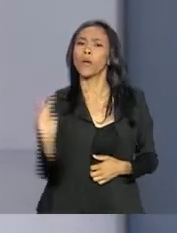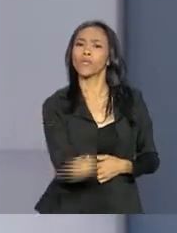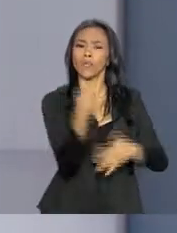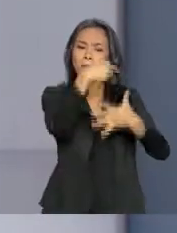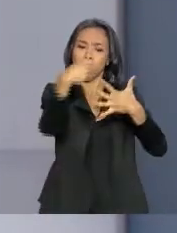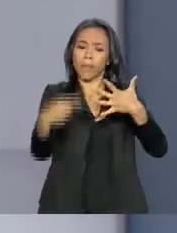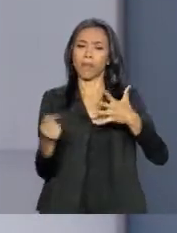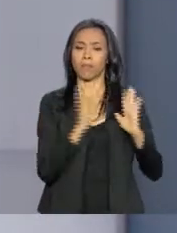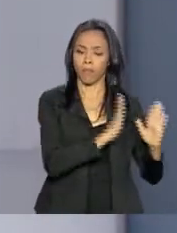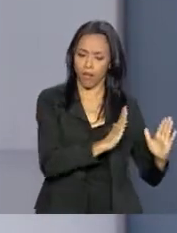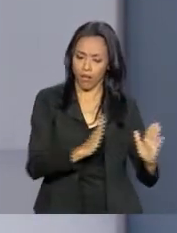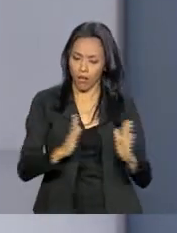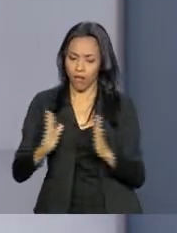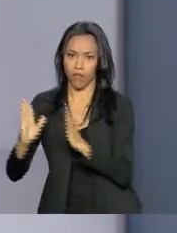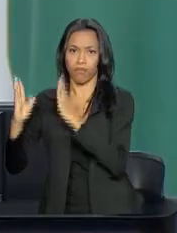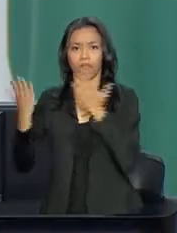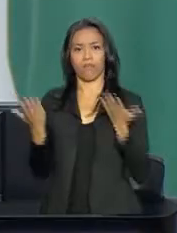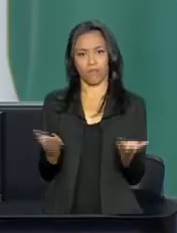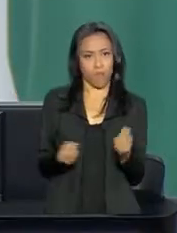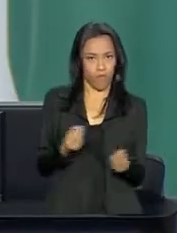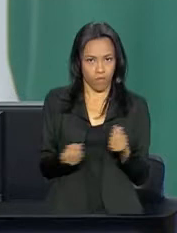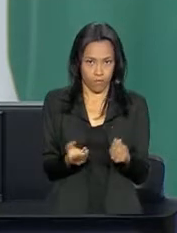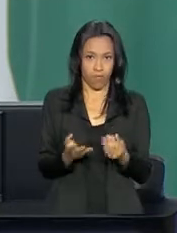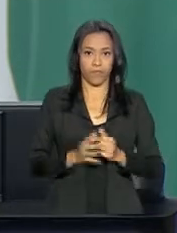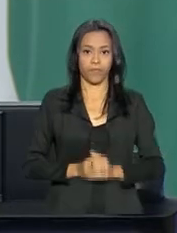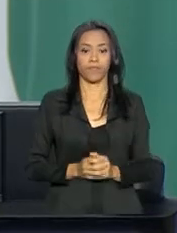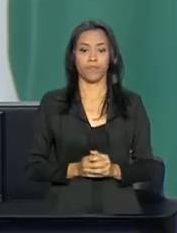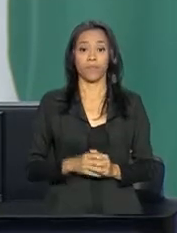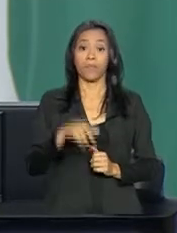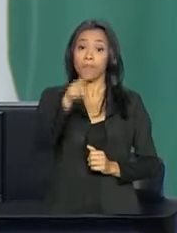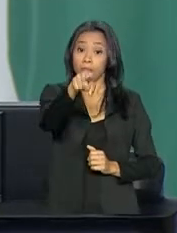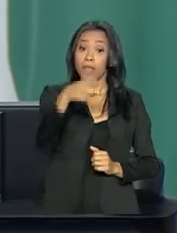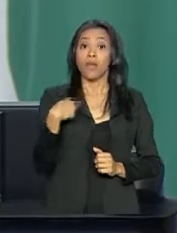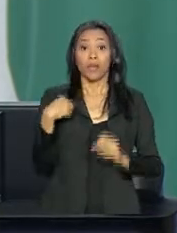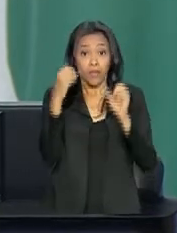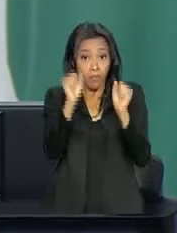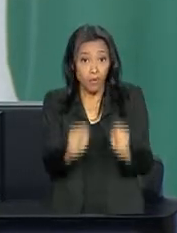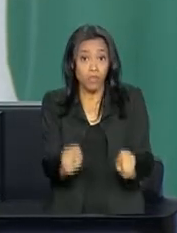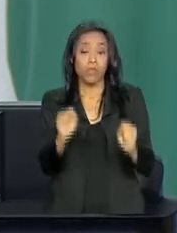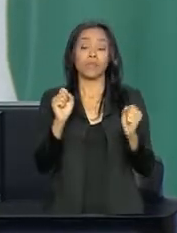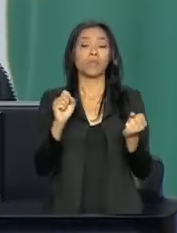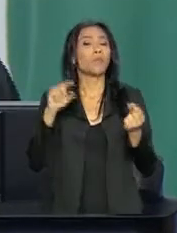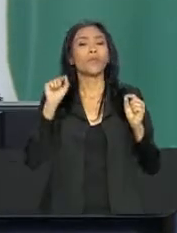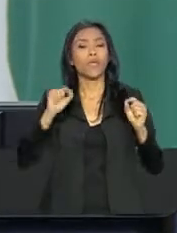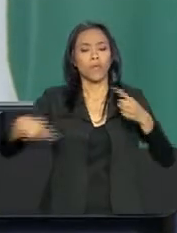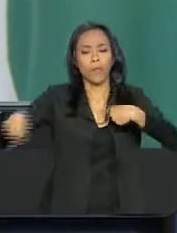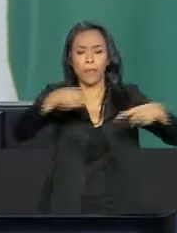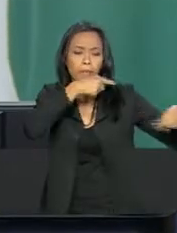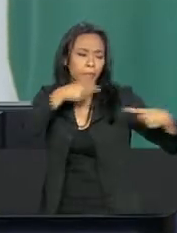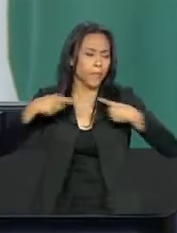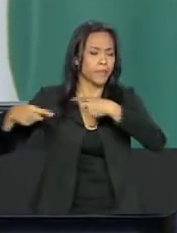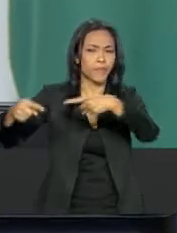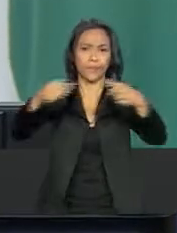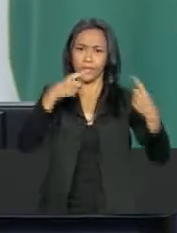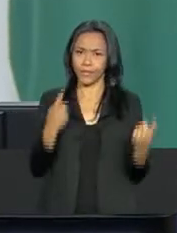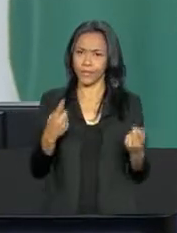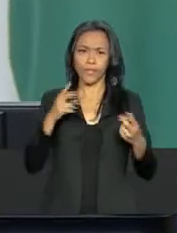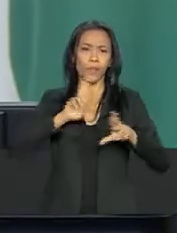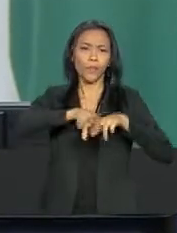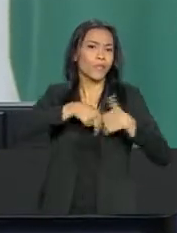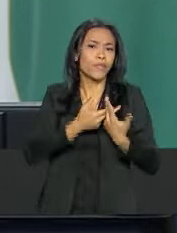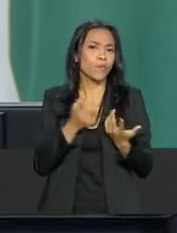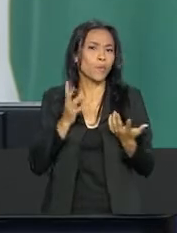tipo de processo que ela fosse discutida mas seus fundamentos as suas razões